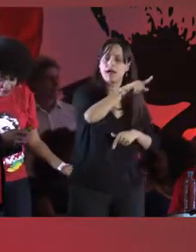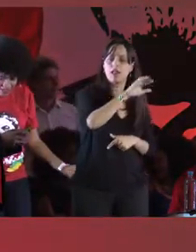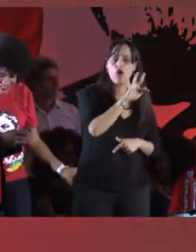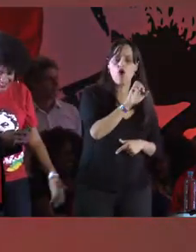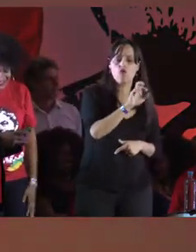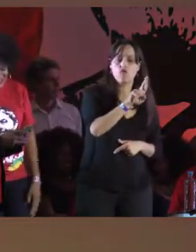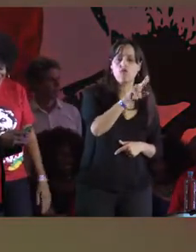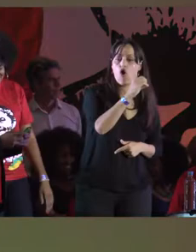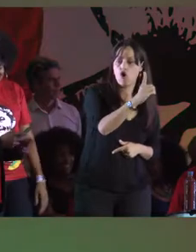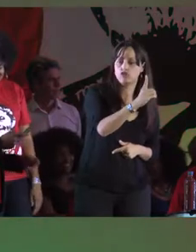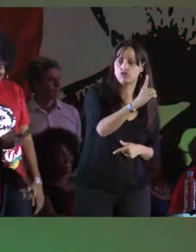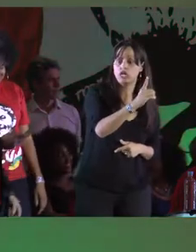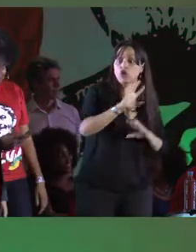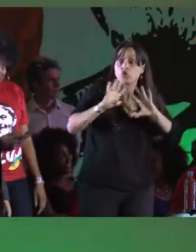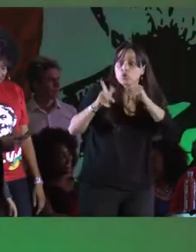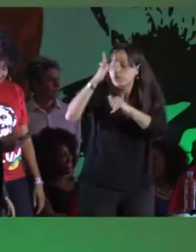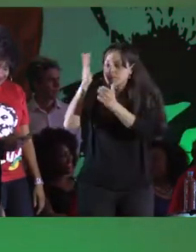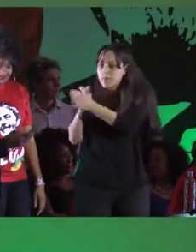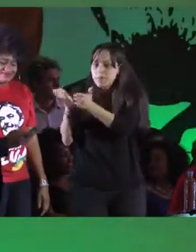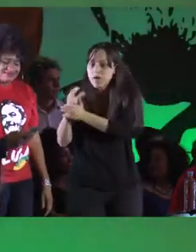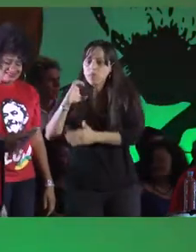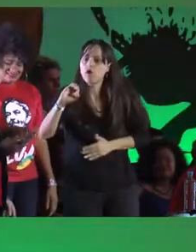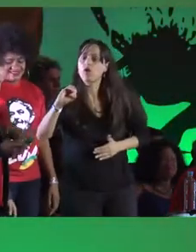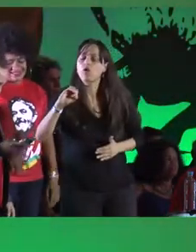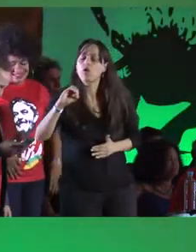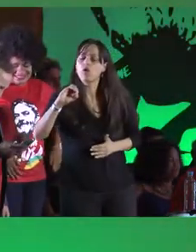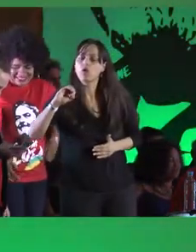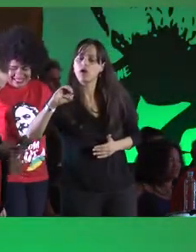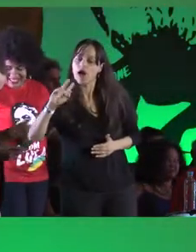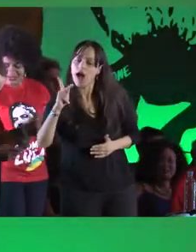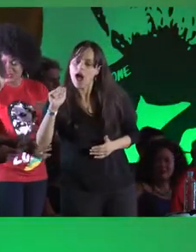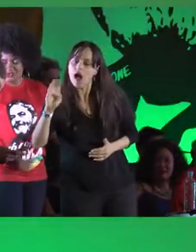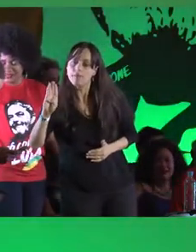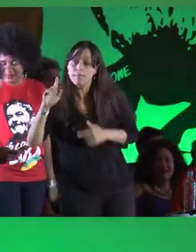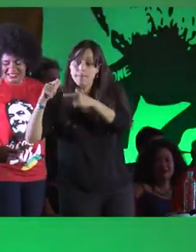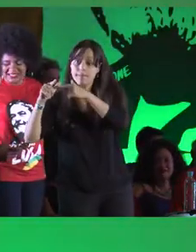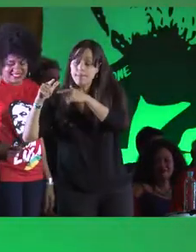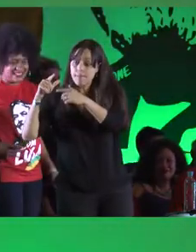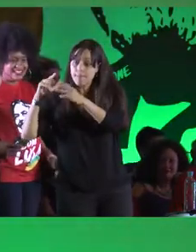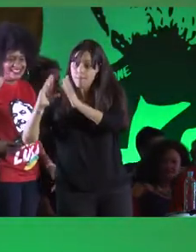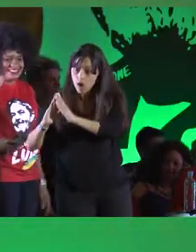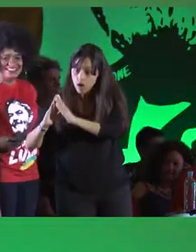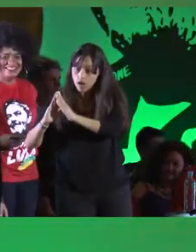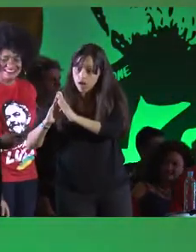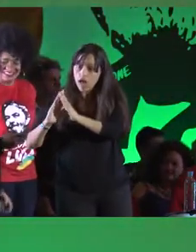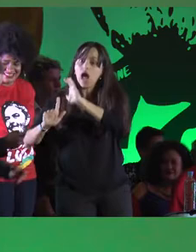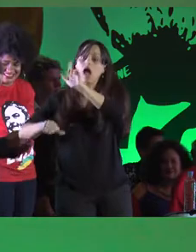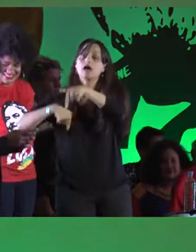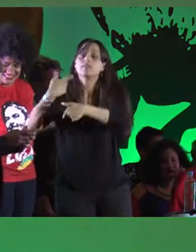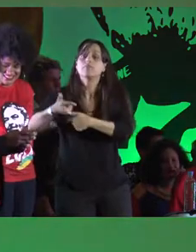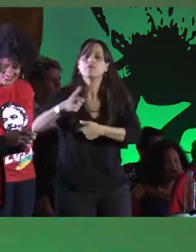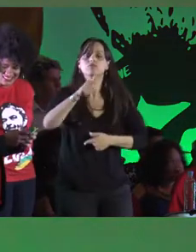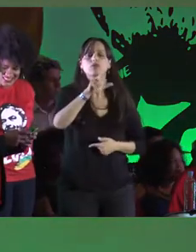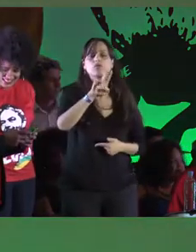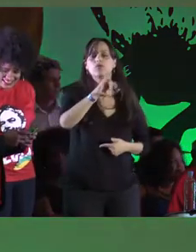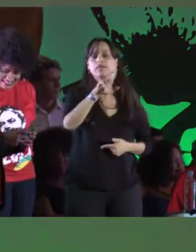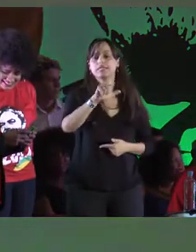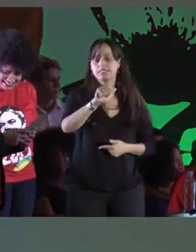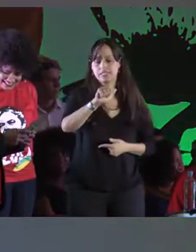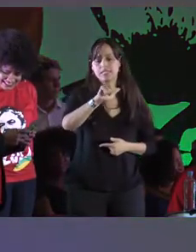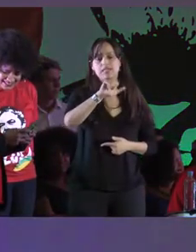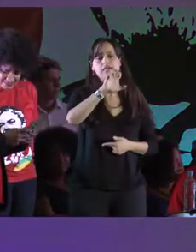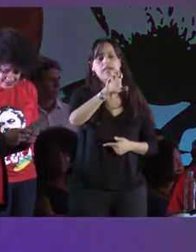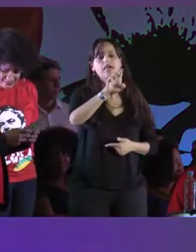tinha sido isento de pagamento. Mas como a Luiza Erundina, através da nossa comunicação